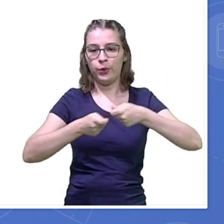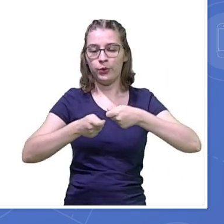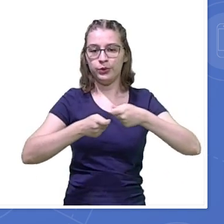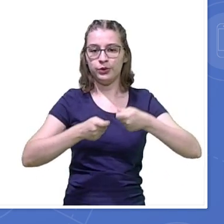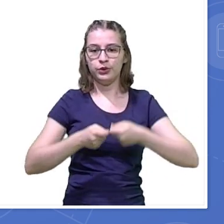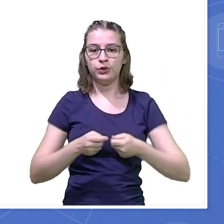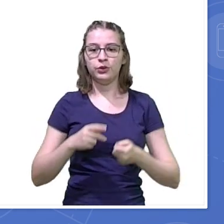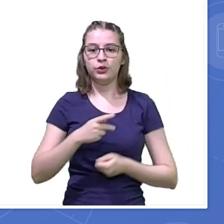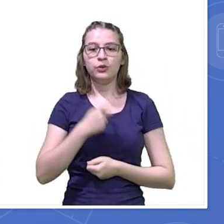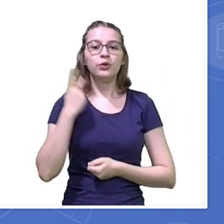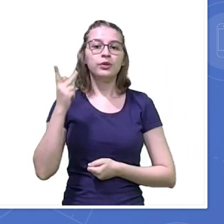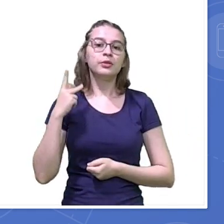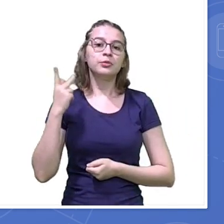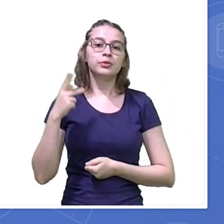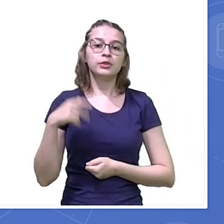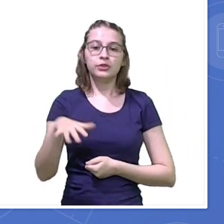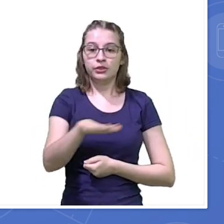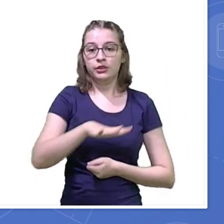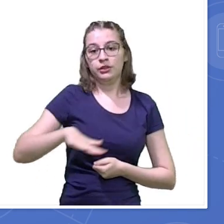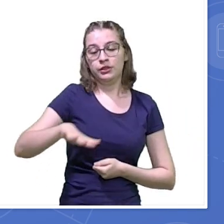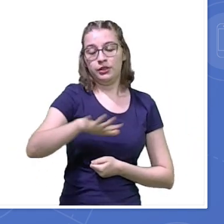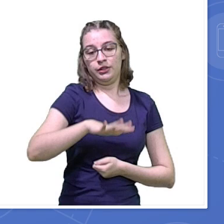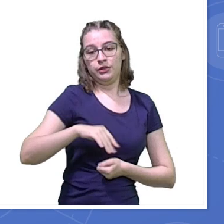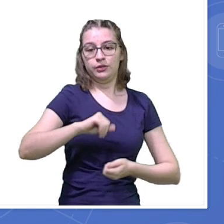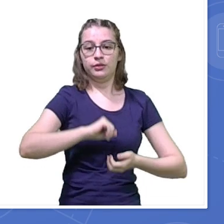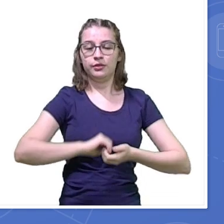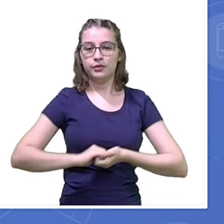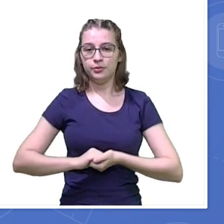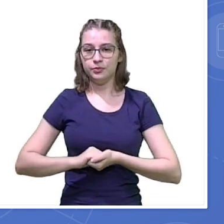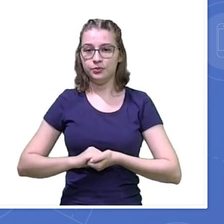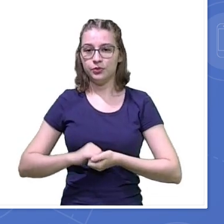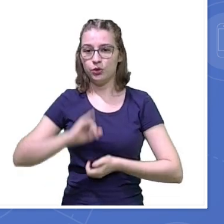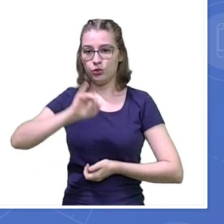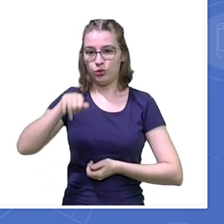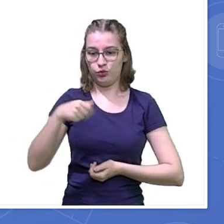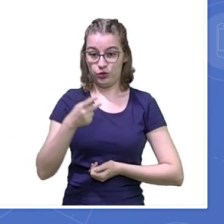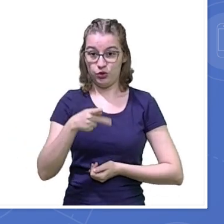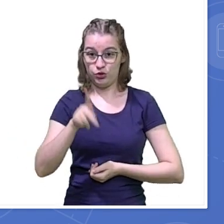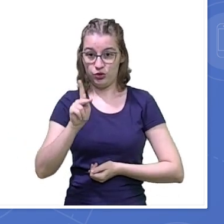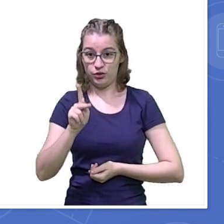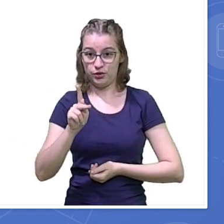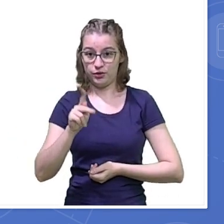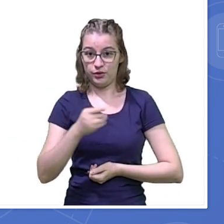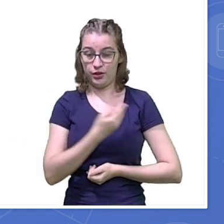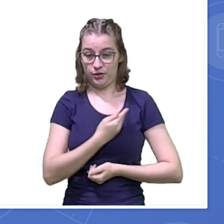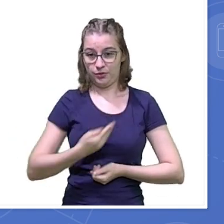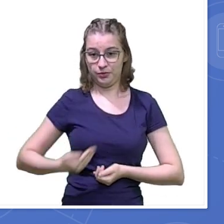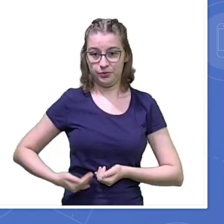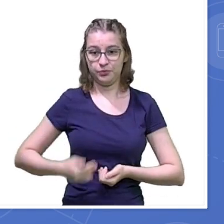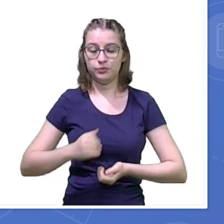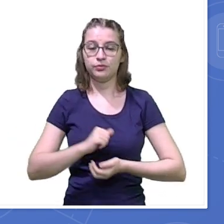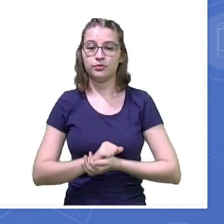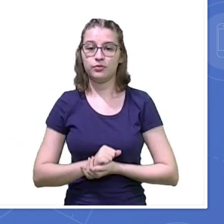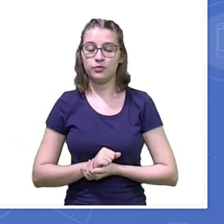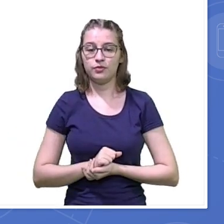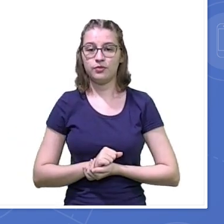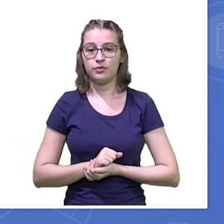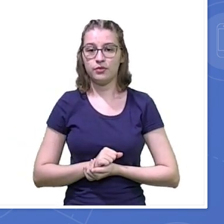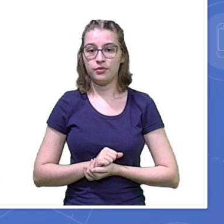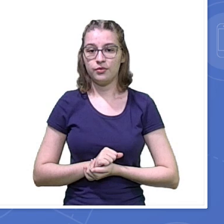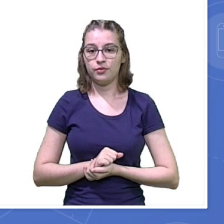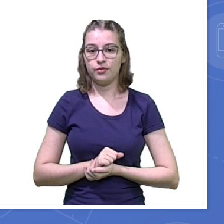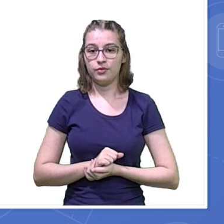territorial daquelas áreas, né? Foi construído lá pelo Kubitschek no governo do Kubitschek,